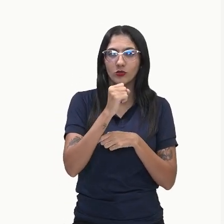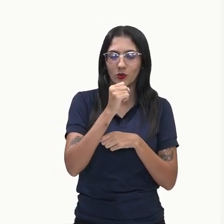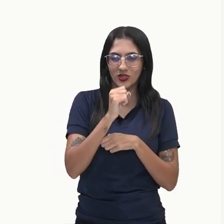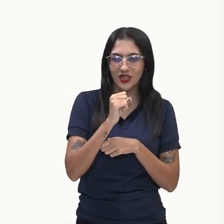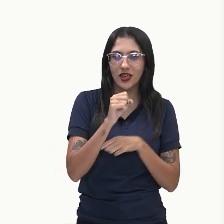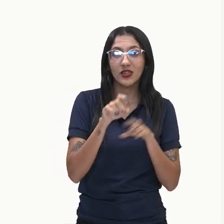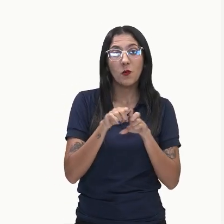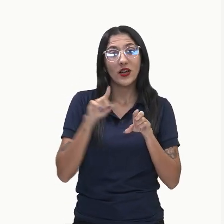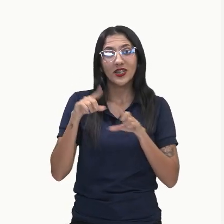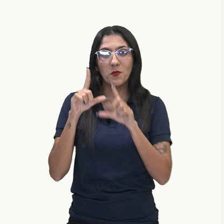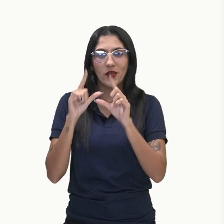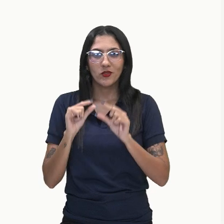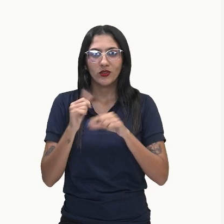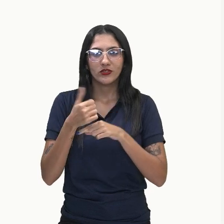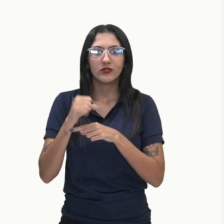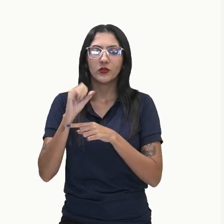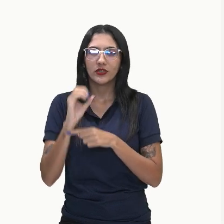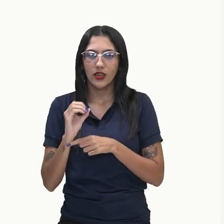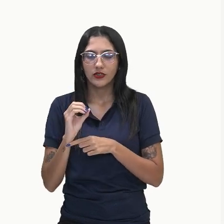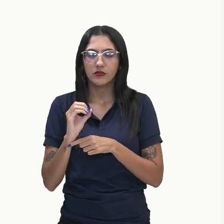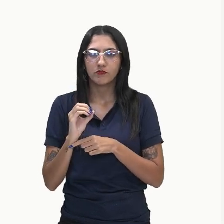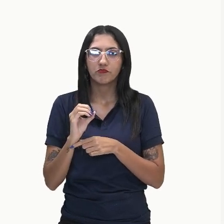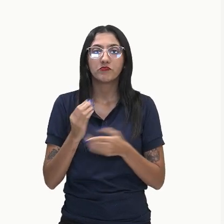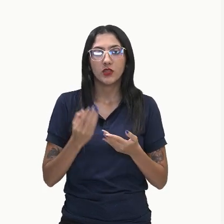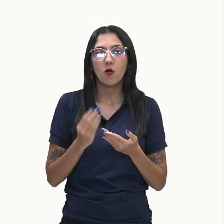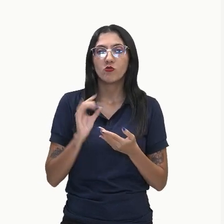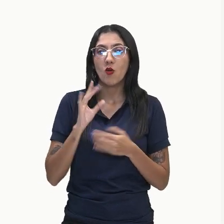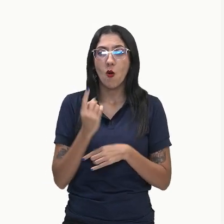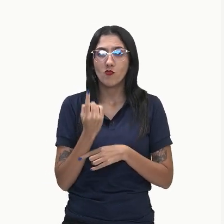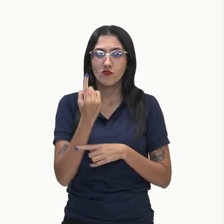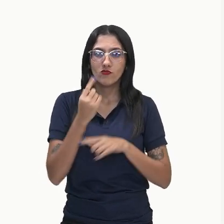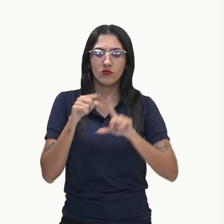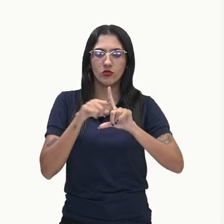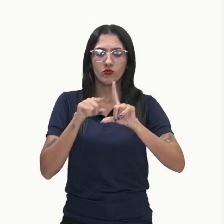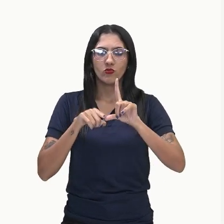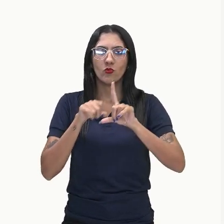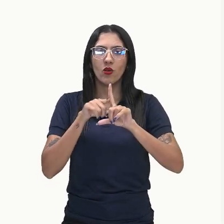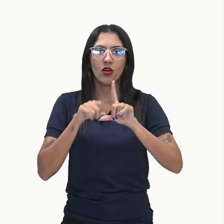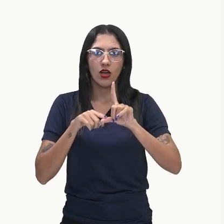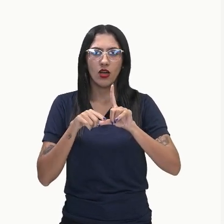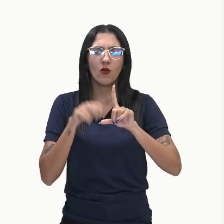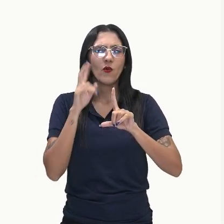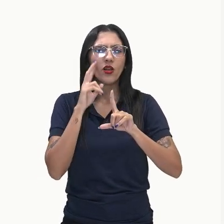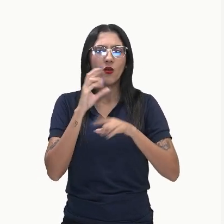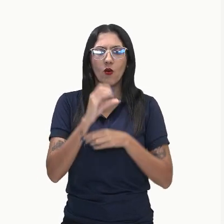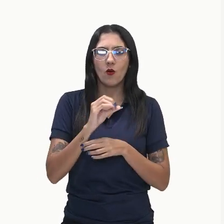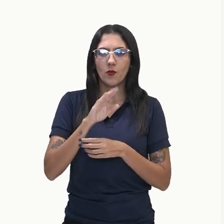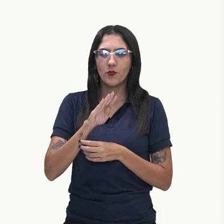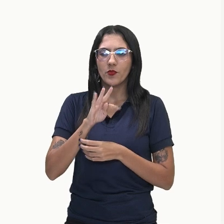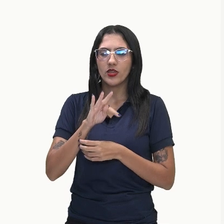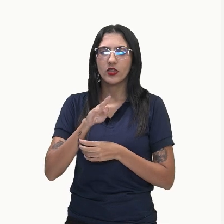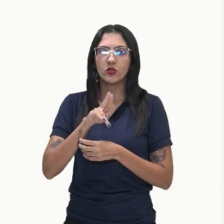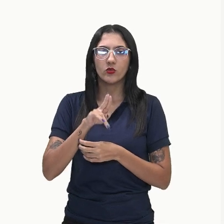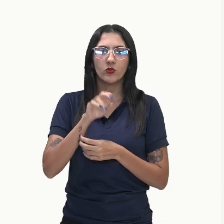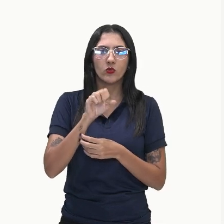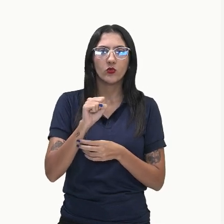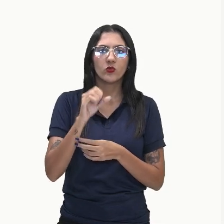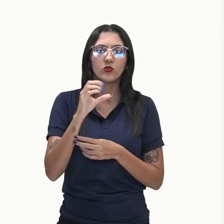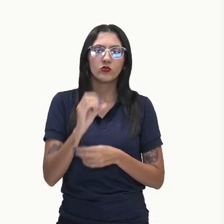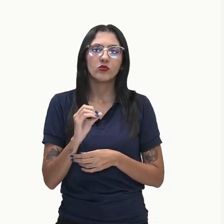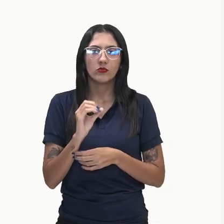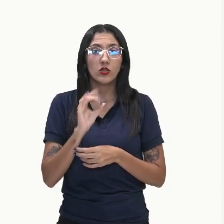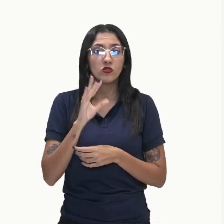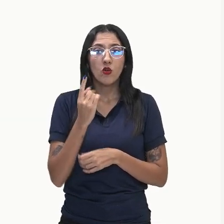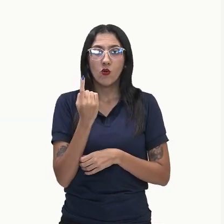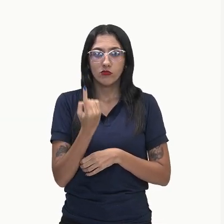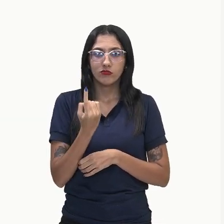o triângulo é obtusângulo quando um dos ângulos internos é obtuso. Lembra aqui de novo, ó, um dos ângulos